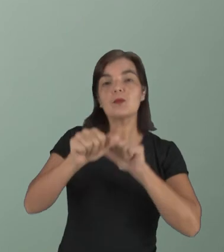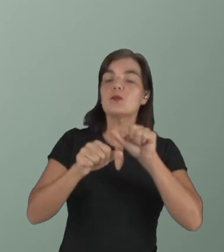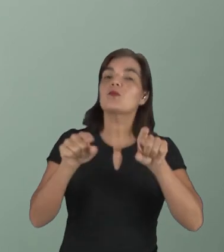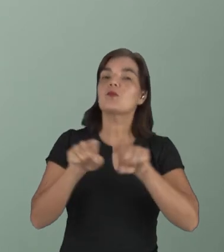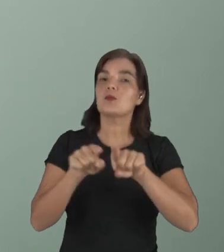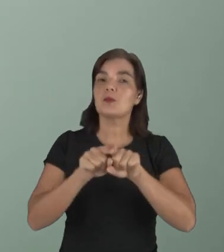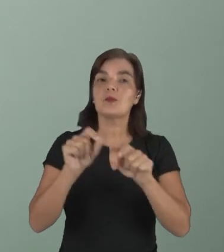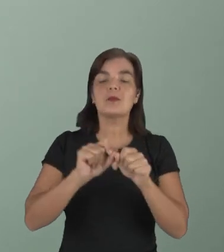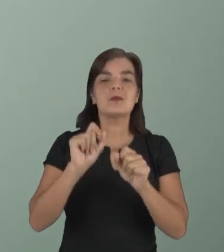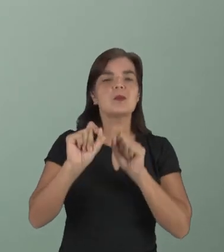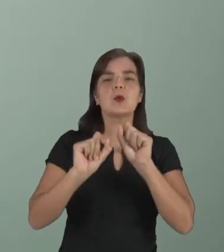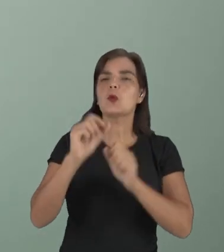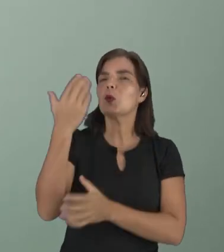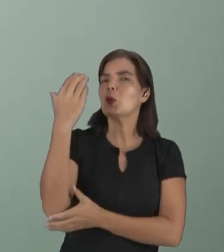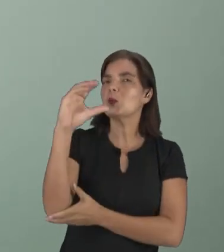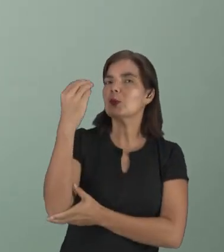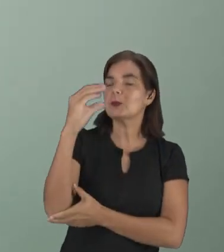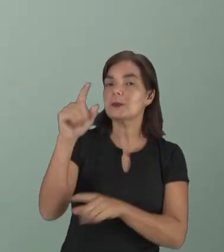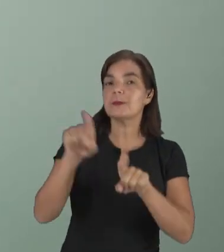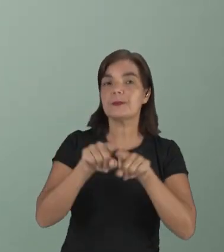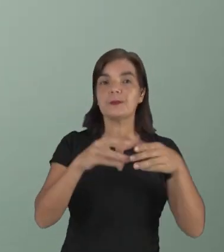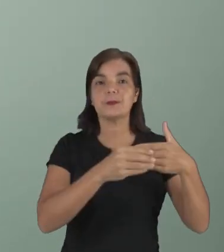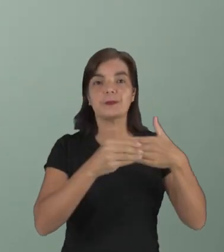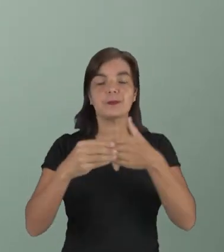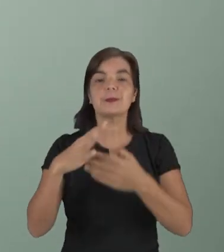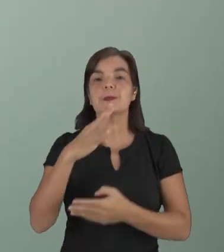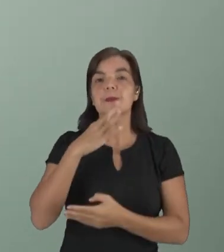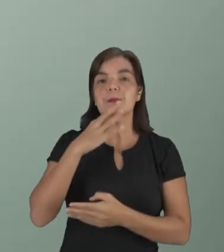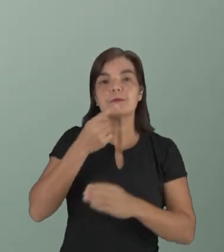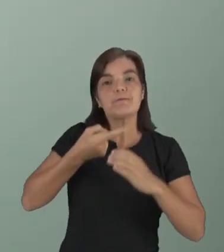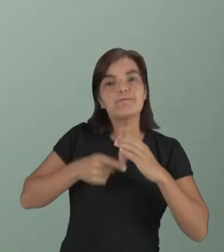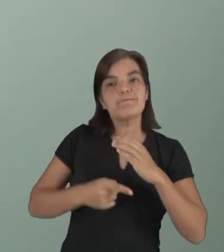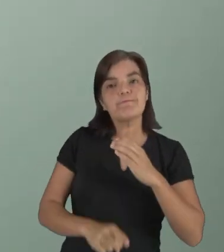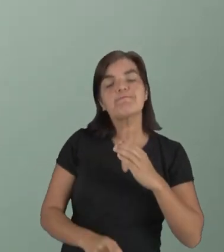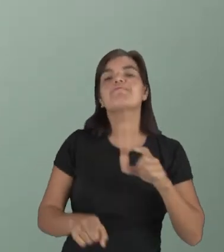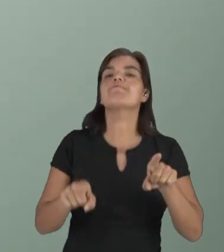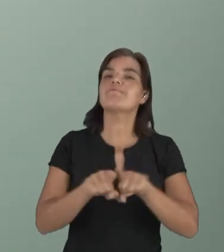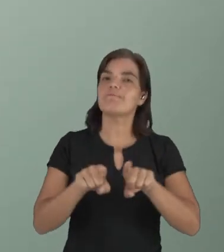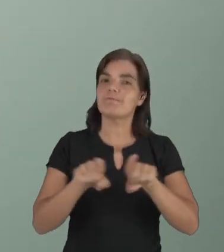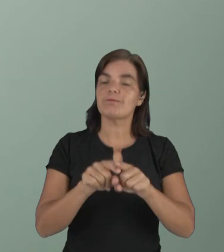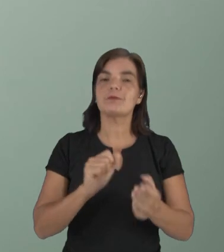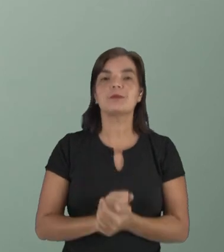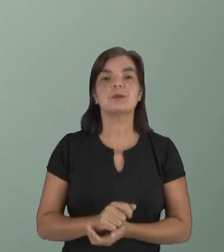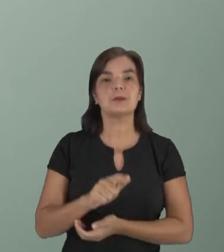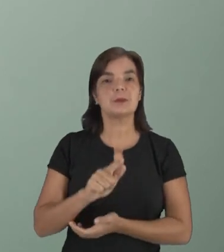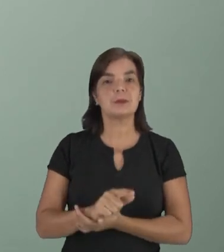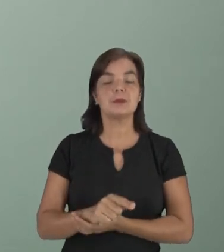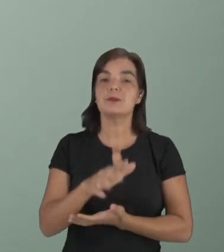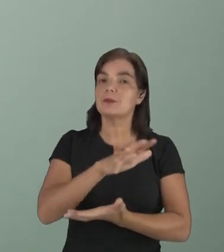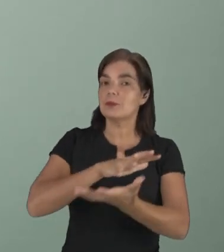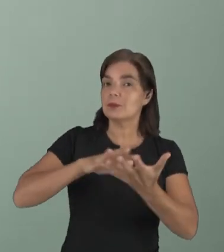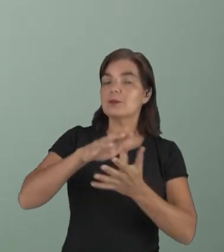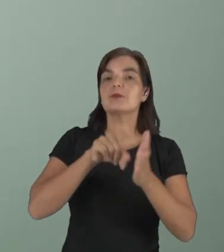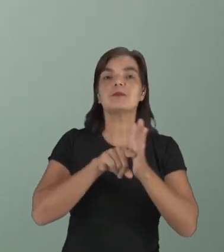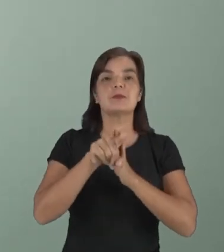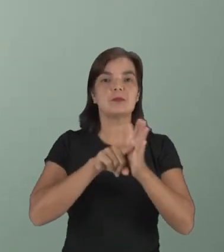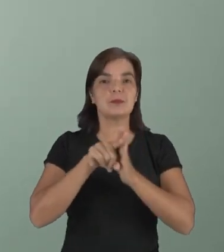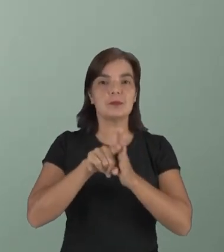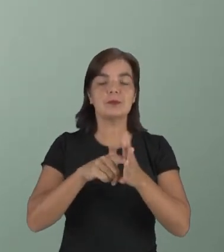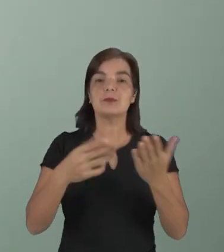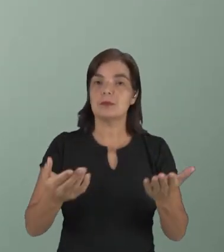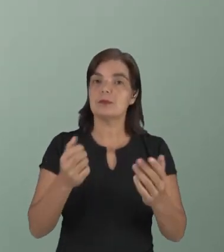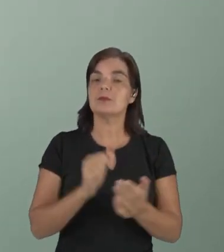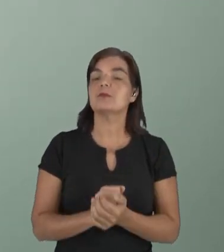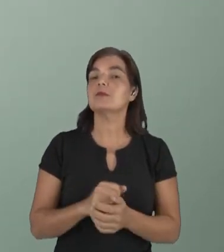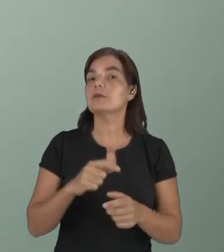de fazer ciência, digamos assim, trazendo um conhecimento muito mais estruturado. É por isso que é chamado de revolução científica. E isso